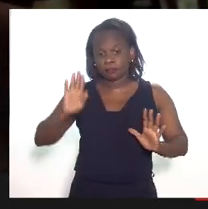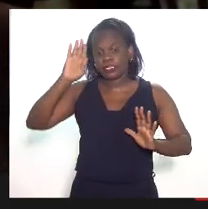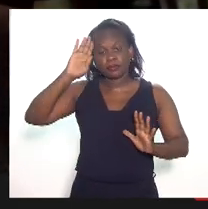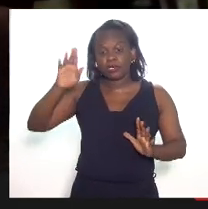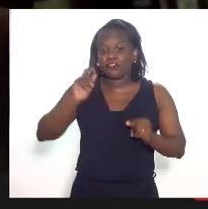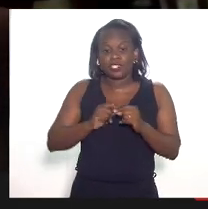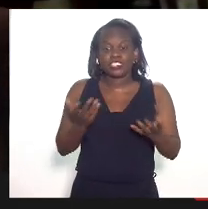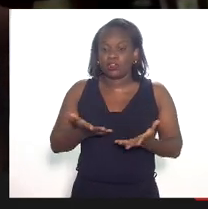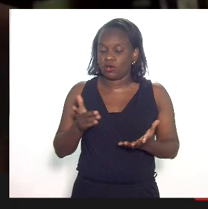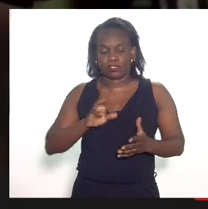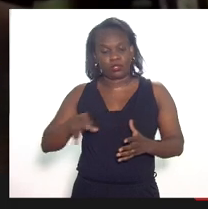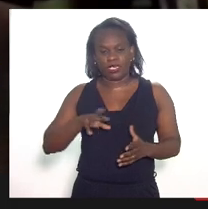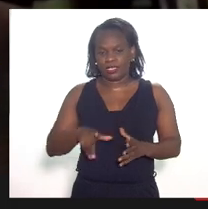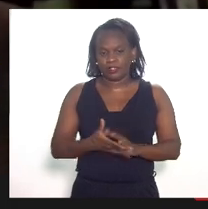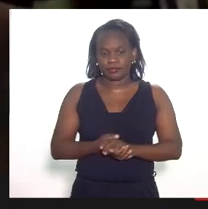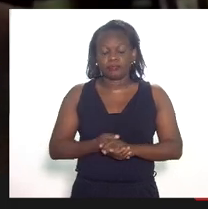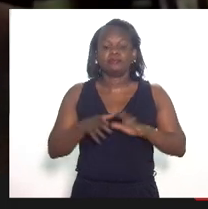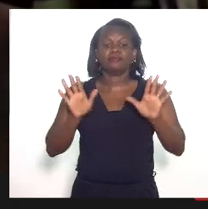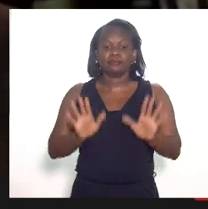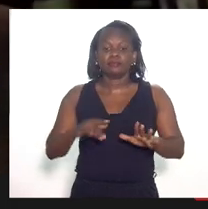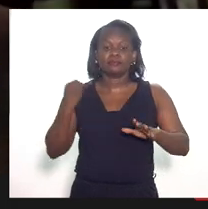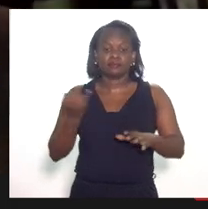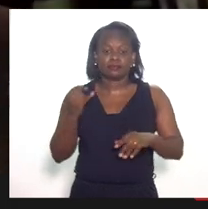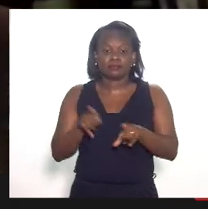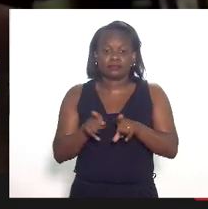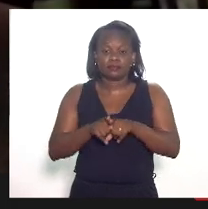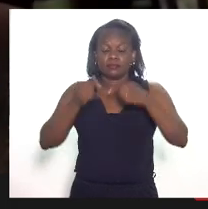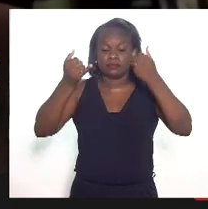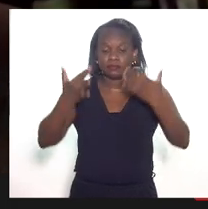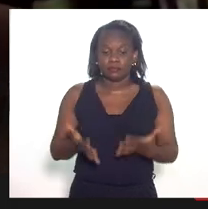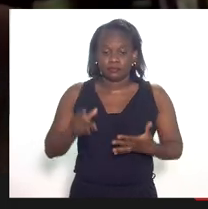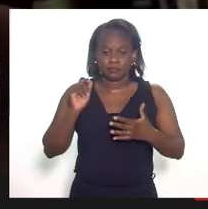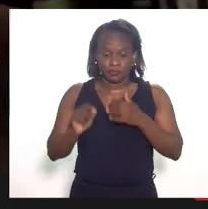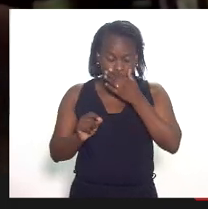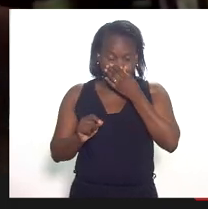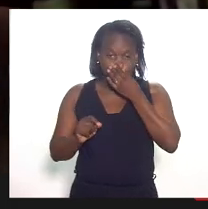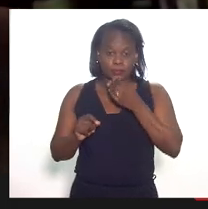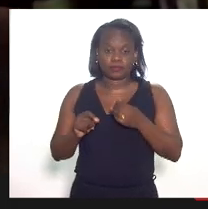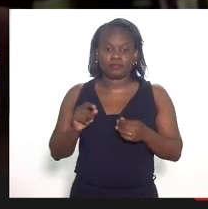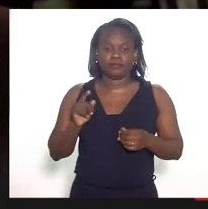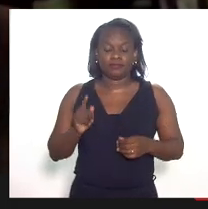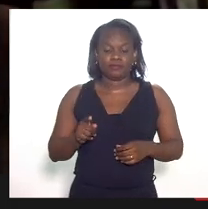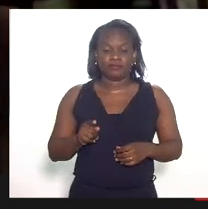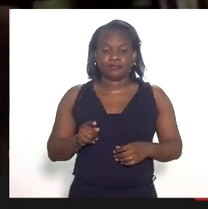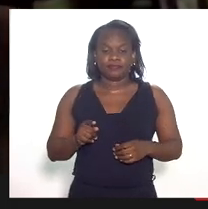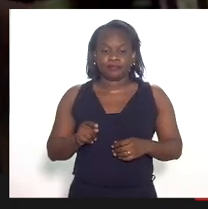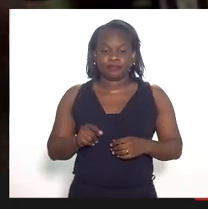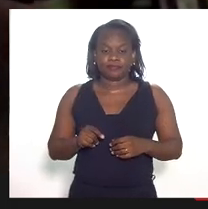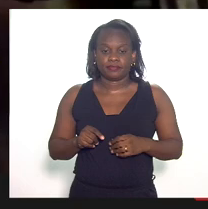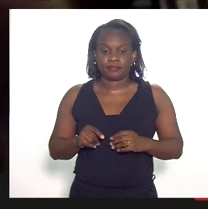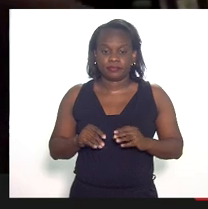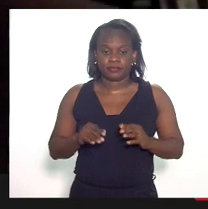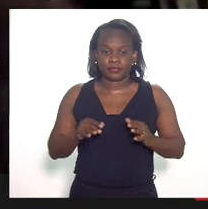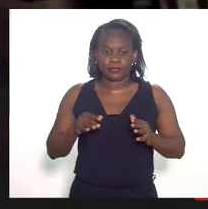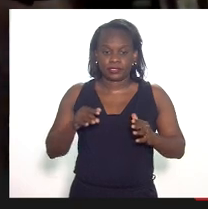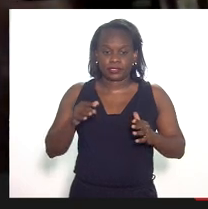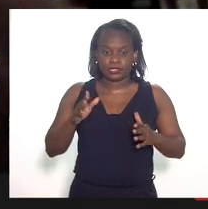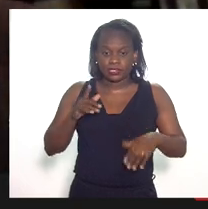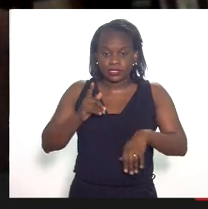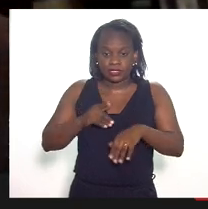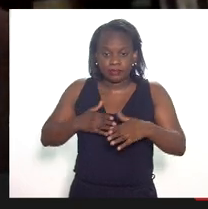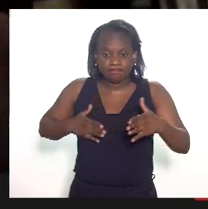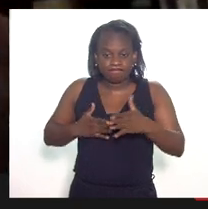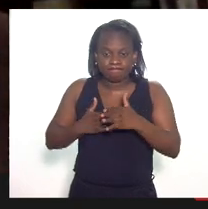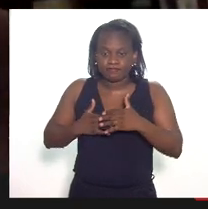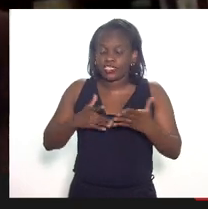tem que fazer agora. Agora, é importante também colocar que essa questão, né, chegou nesse determinado ponto